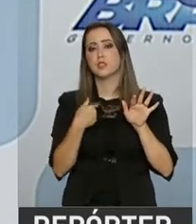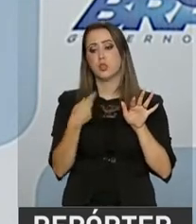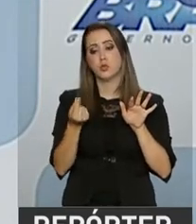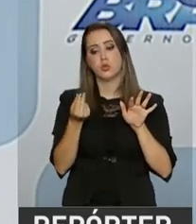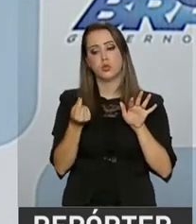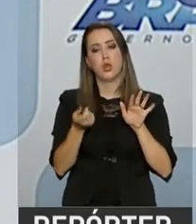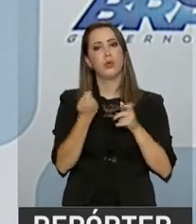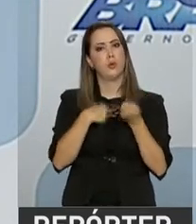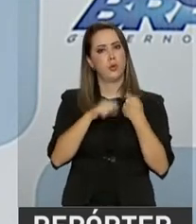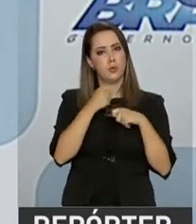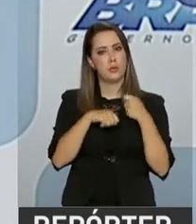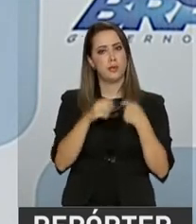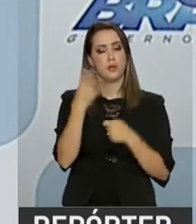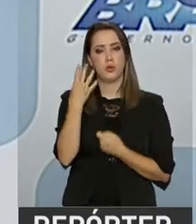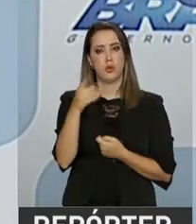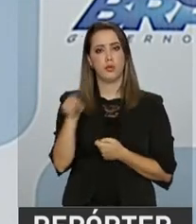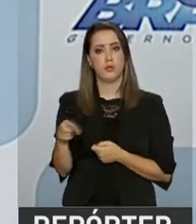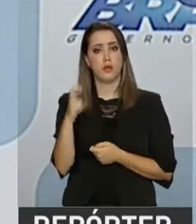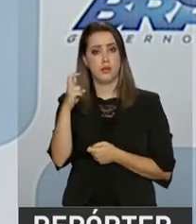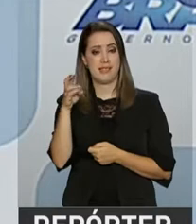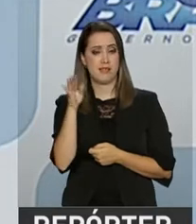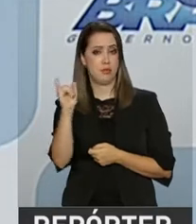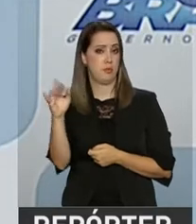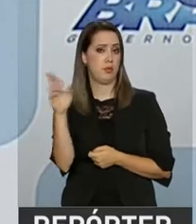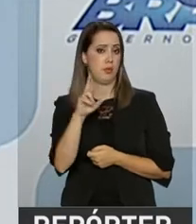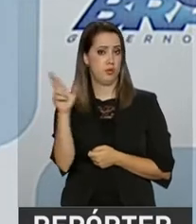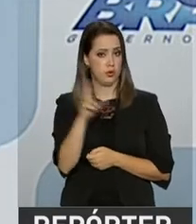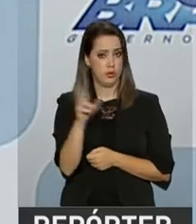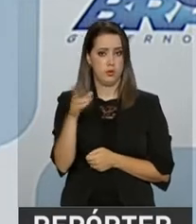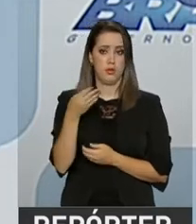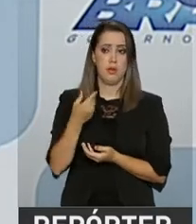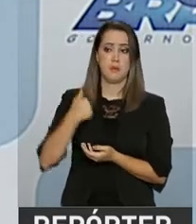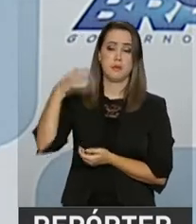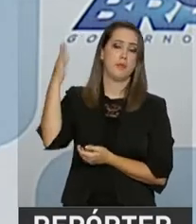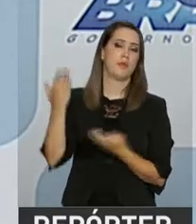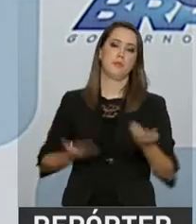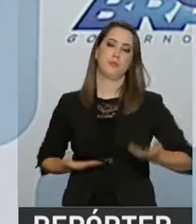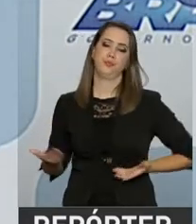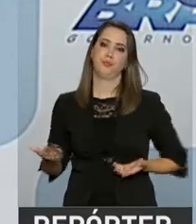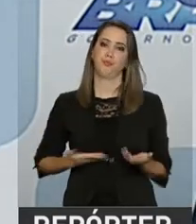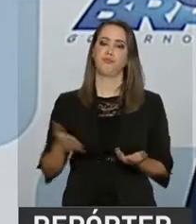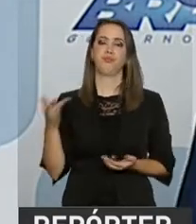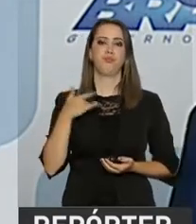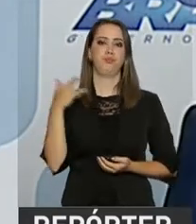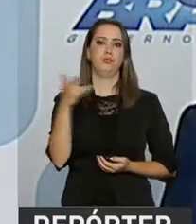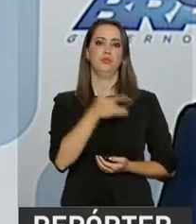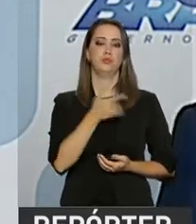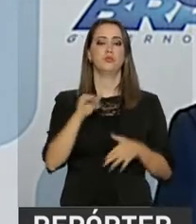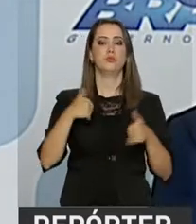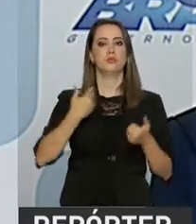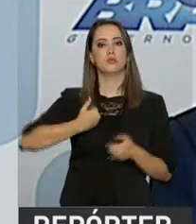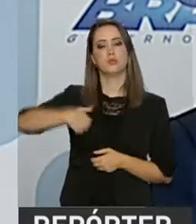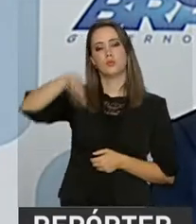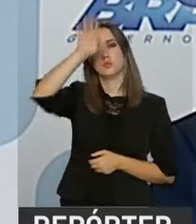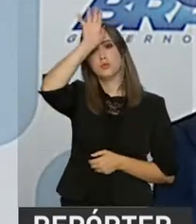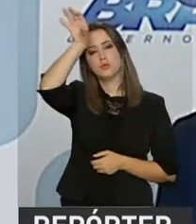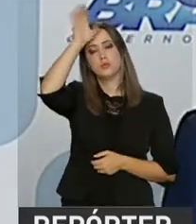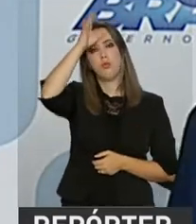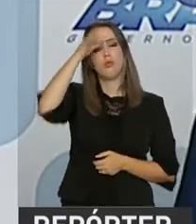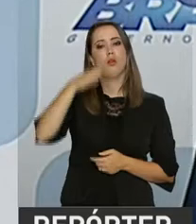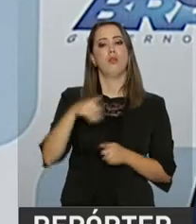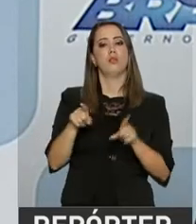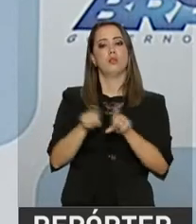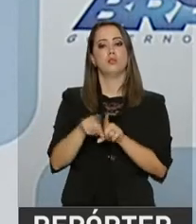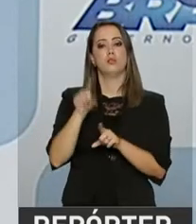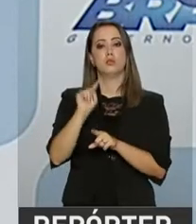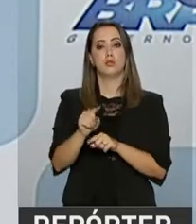recursos economizados de 4 bilhões e meio em mais serviços de saúde. Por isso, as ambulâncias, as vans, os SAMUs,